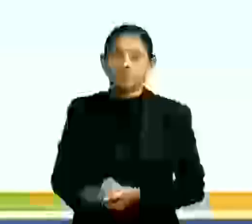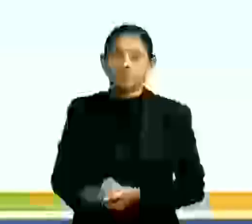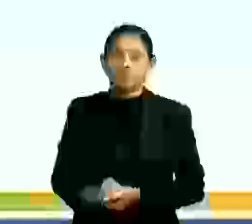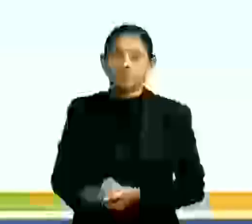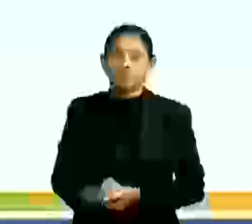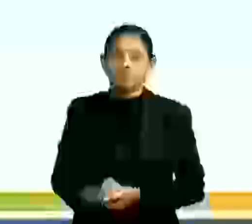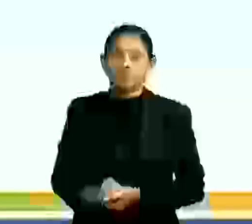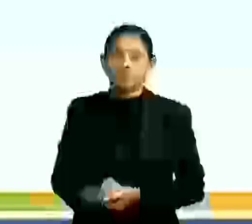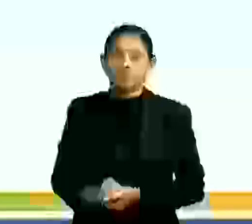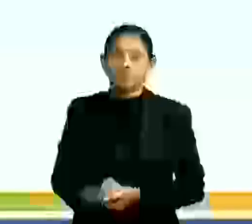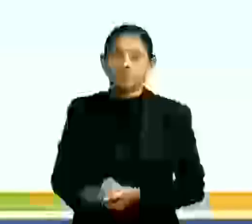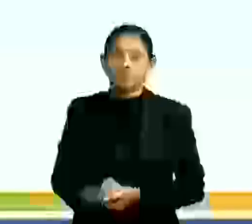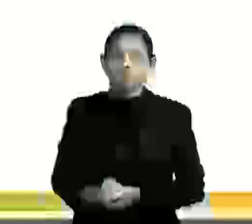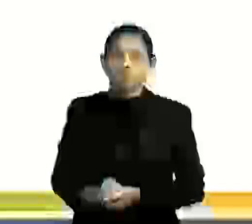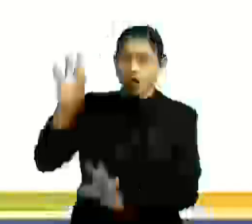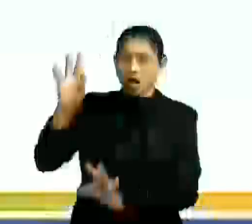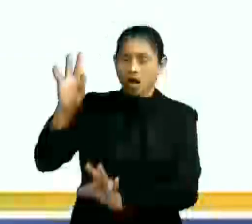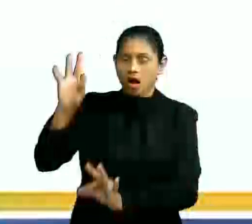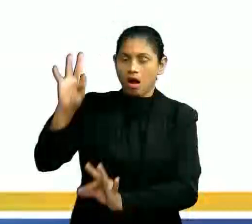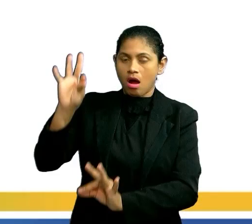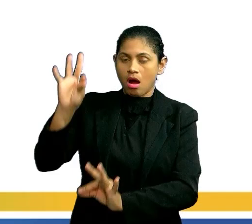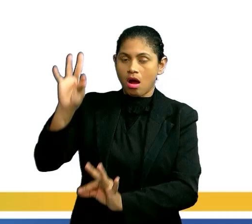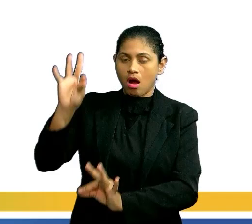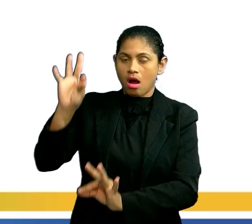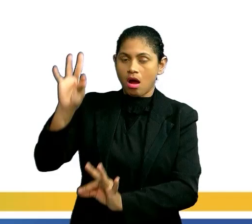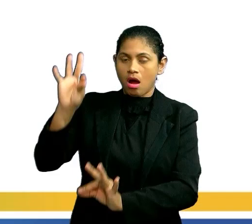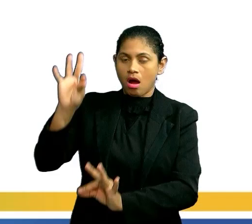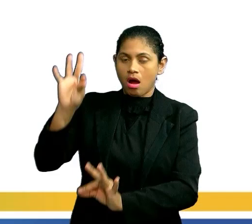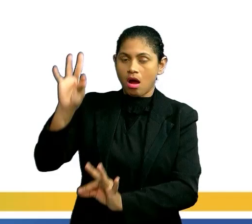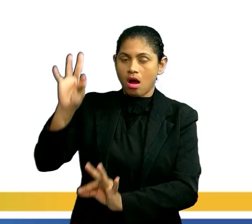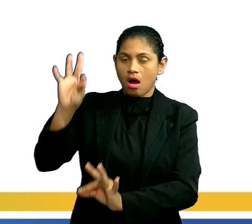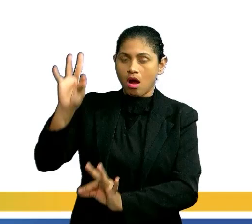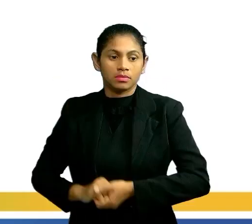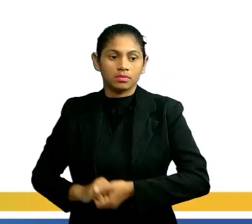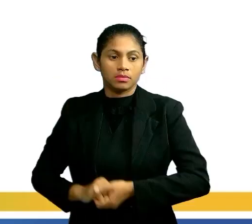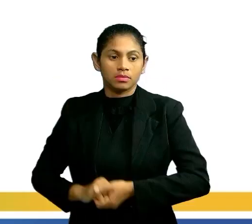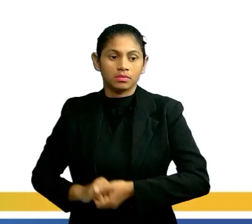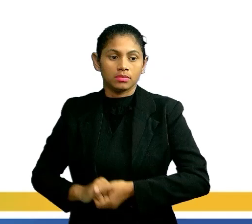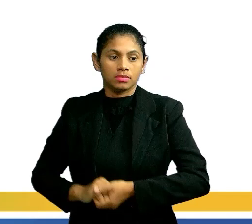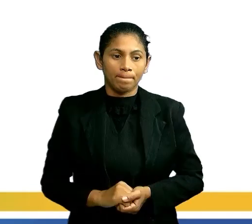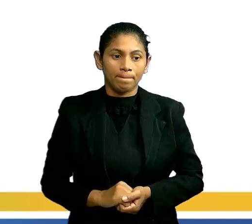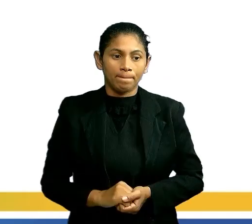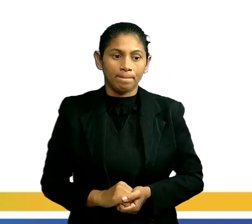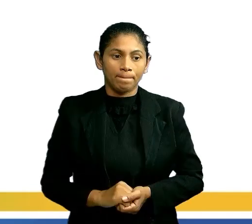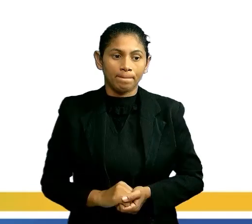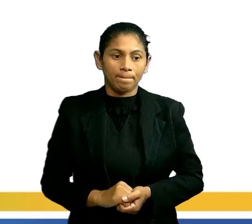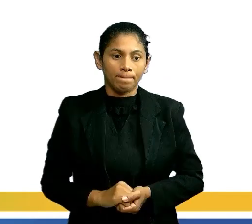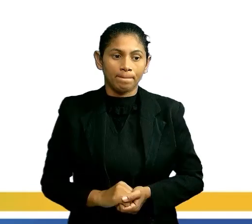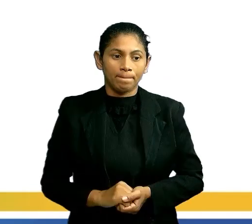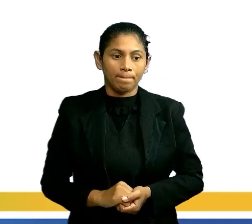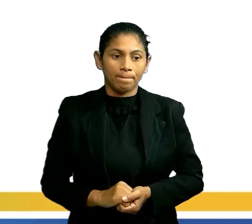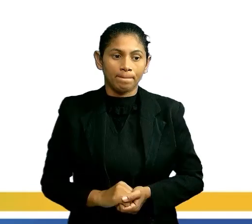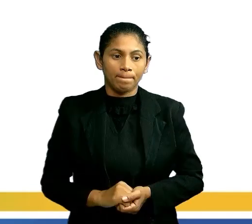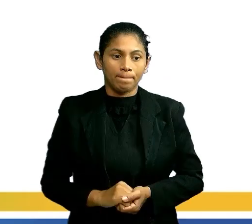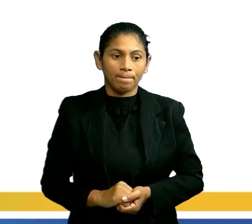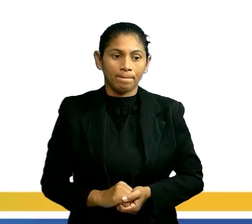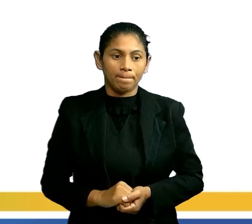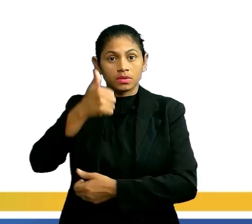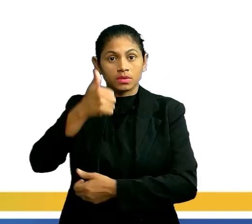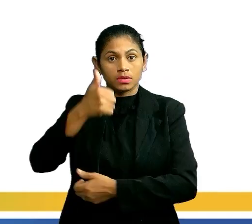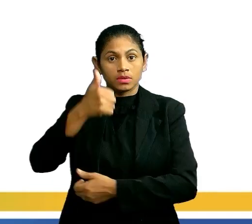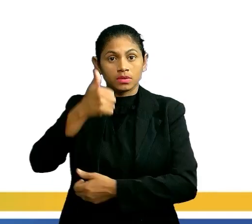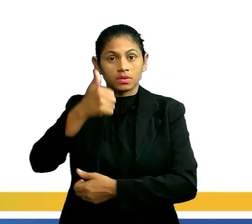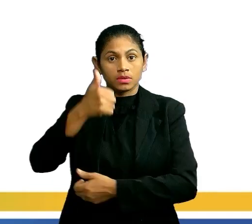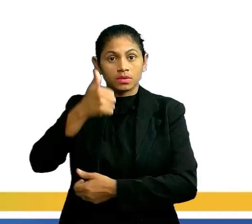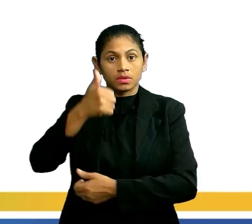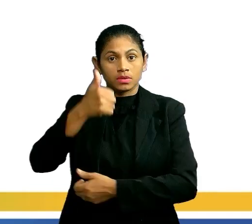150 vai ser igual a 3 vezes 2, 6. 6 vezes r ao quadrado. Esse 6 que está multiplicando vai passar para cá dividindo,